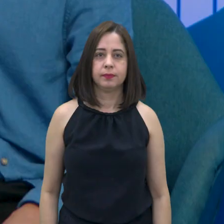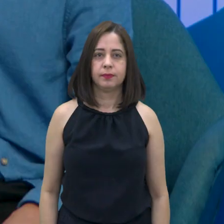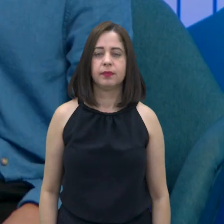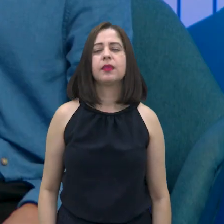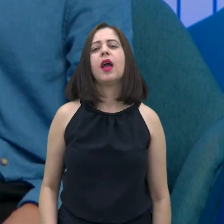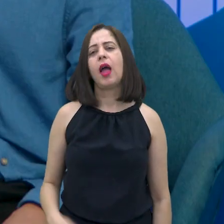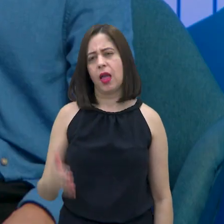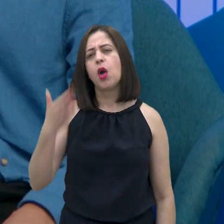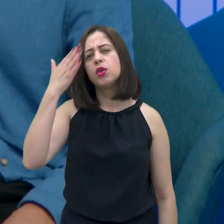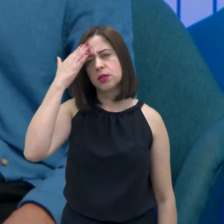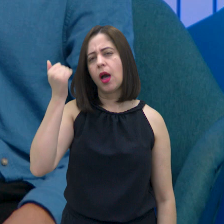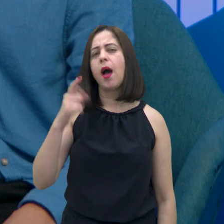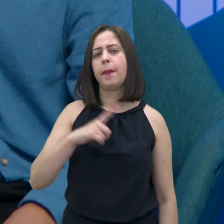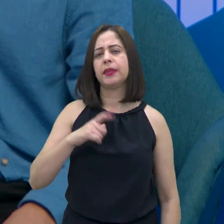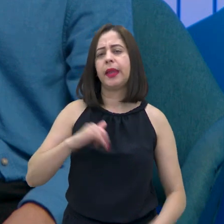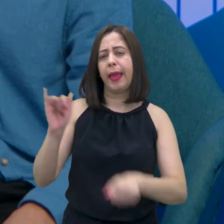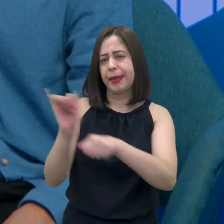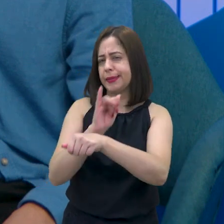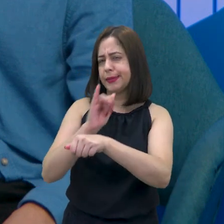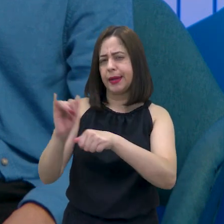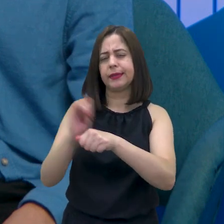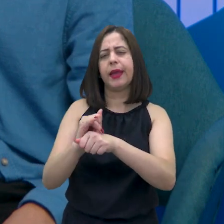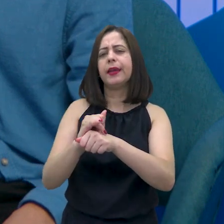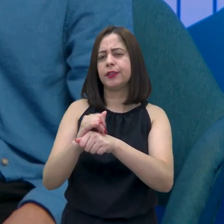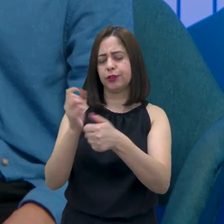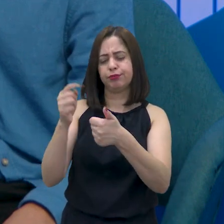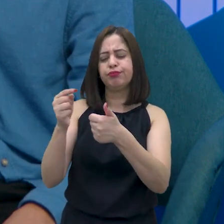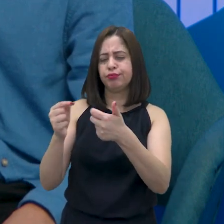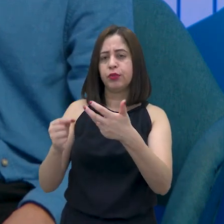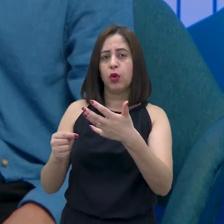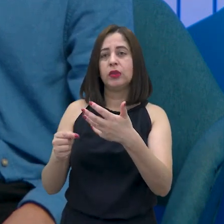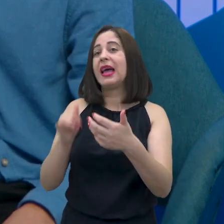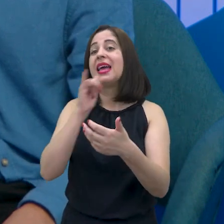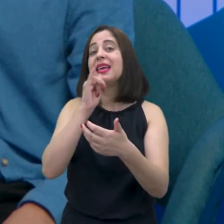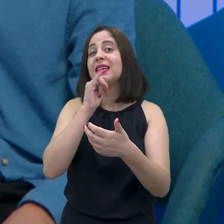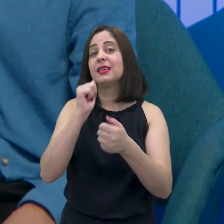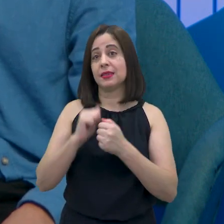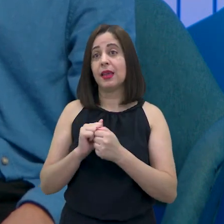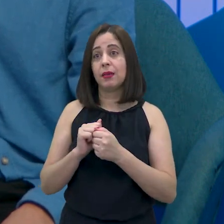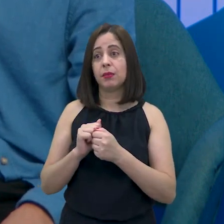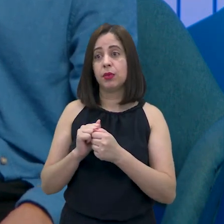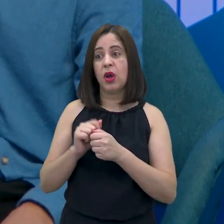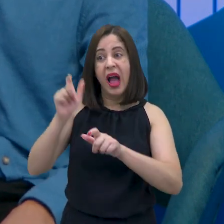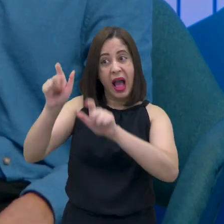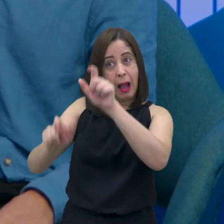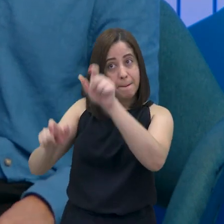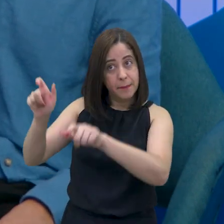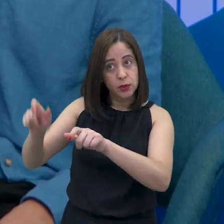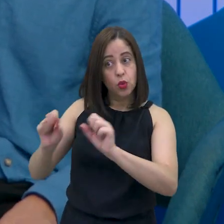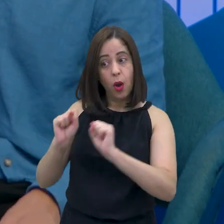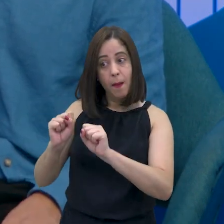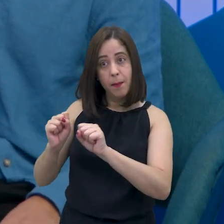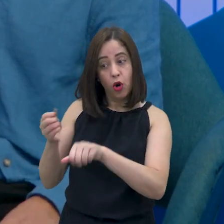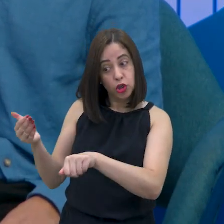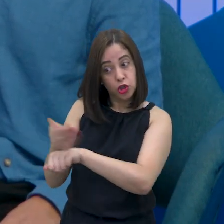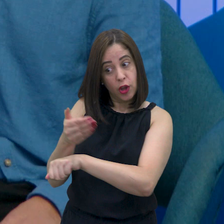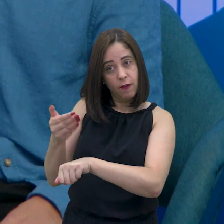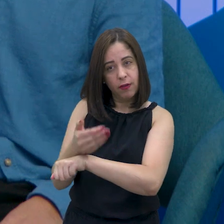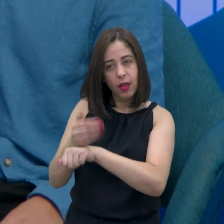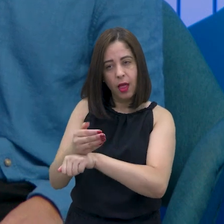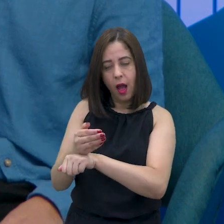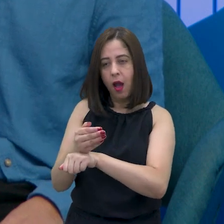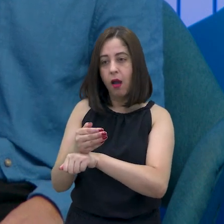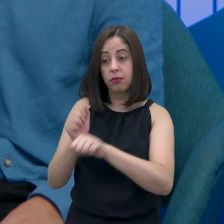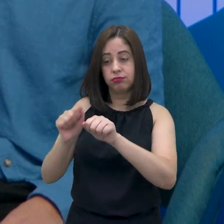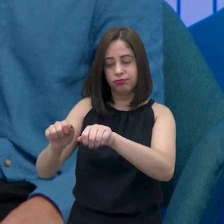E a gente sabe que tem outros canais, né, além das redes sociais, como a gente citou. Por exemplo, a presença aqui na Câmara, acompanhando as